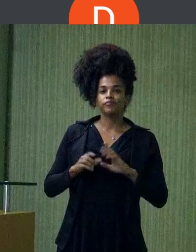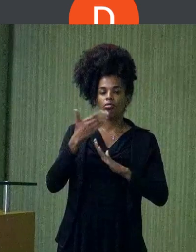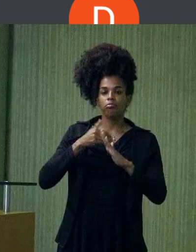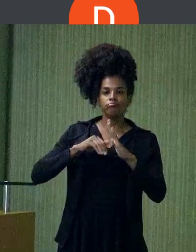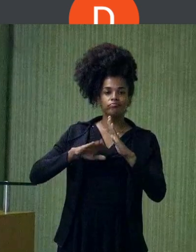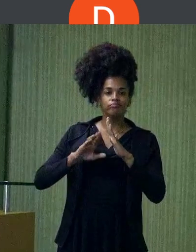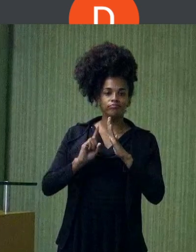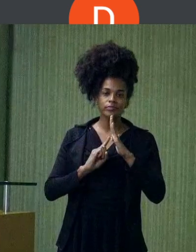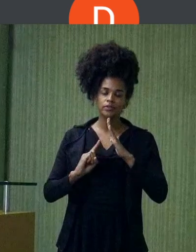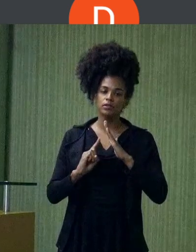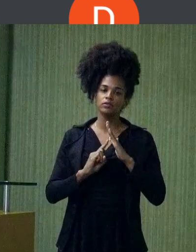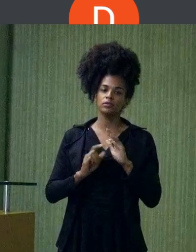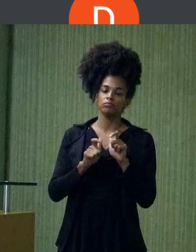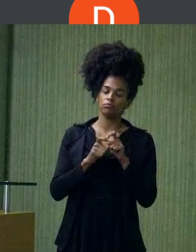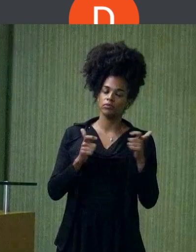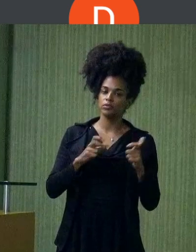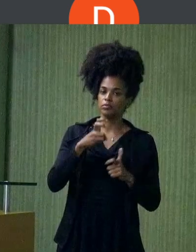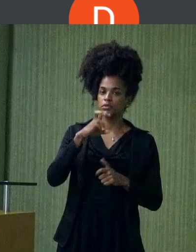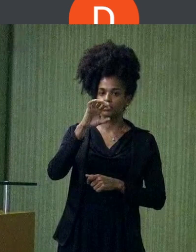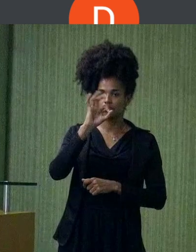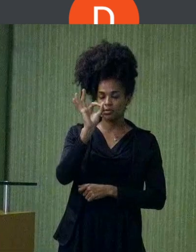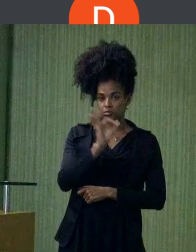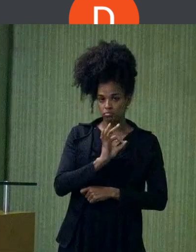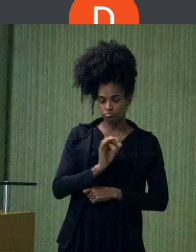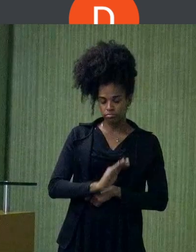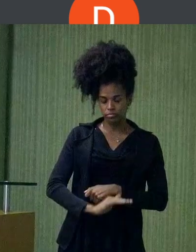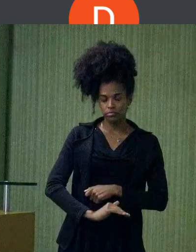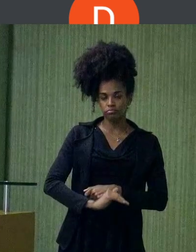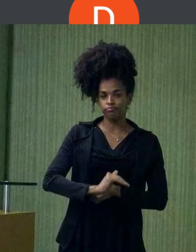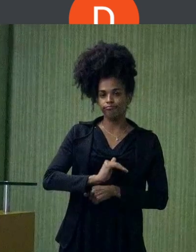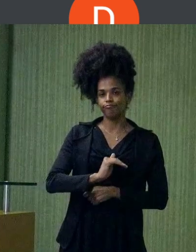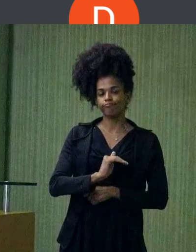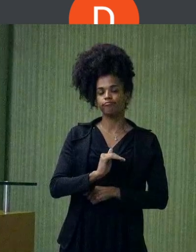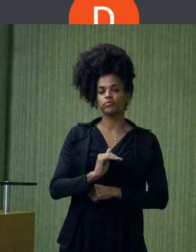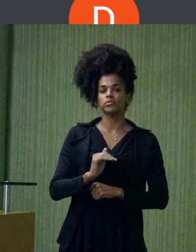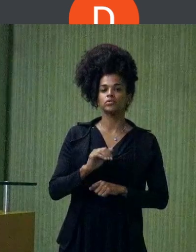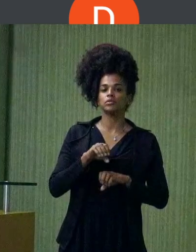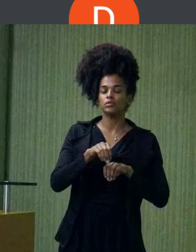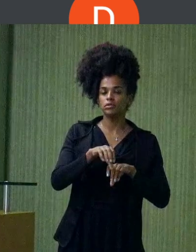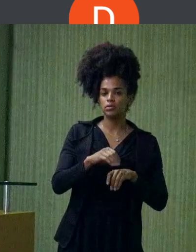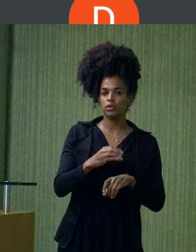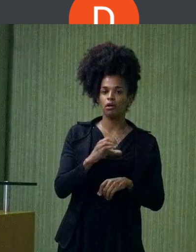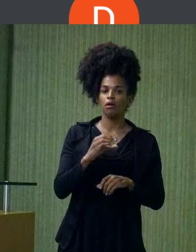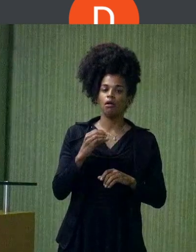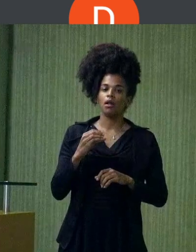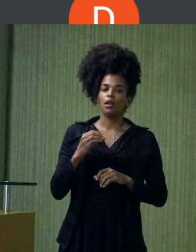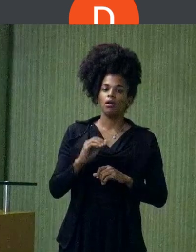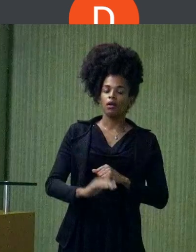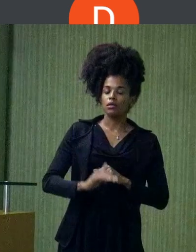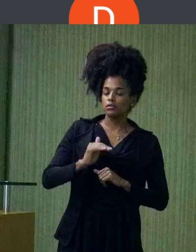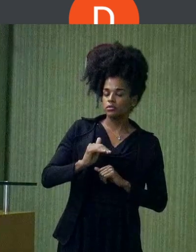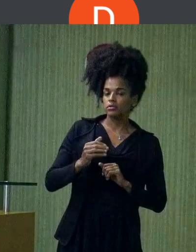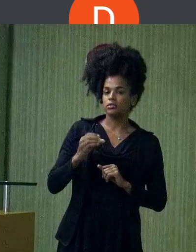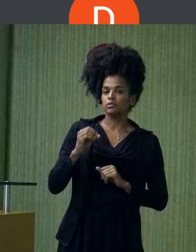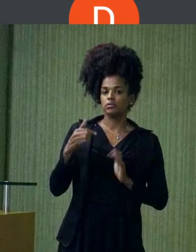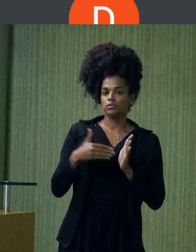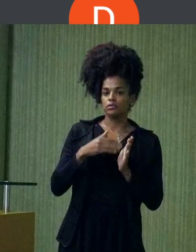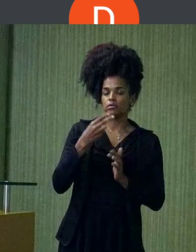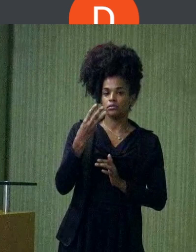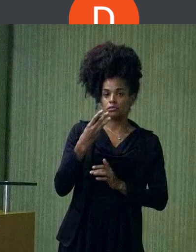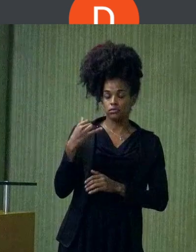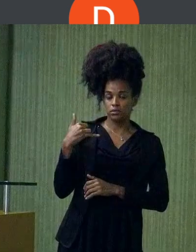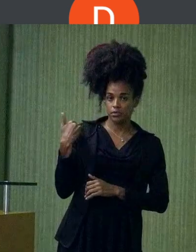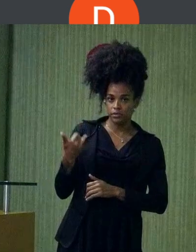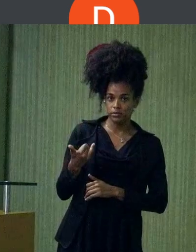50% a cobertura eh de creches né Eh para as crianças era três no na na na no